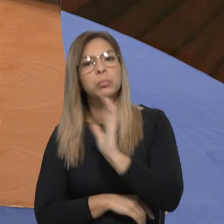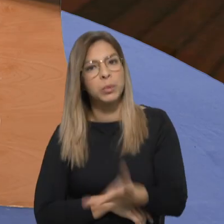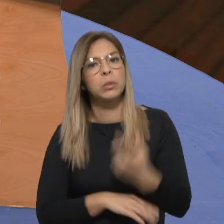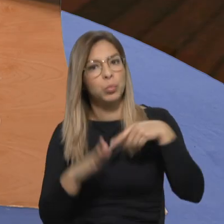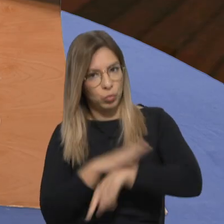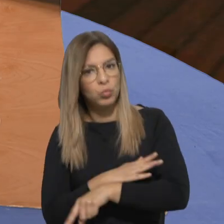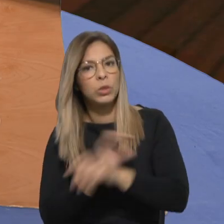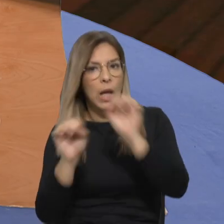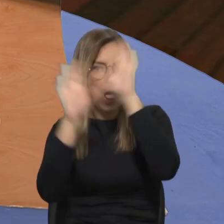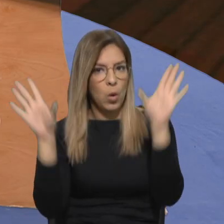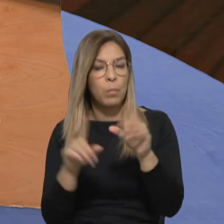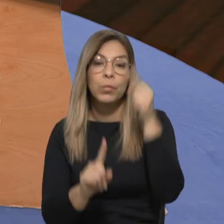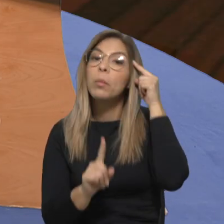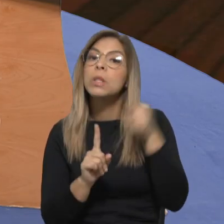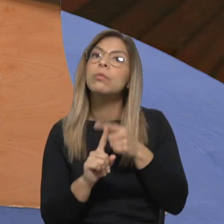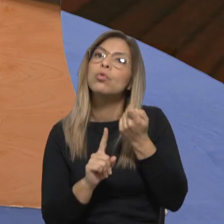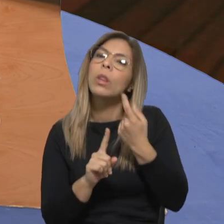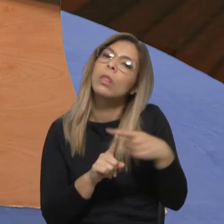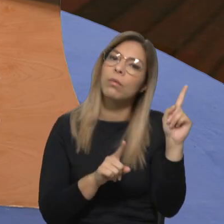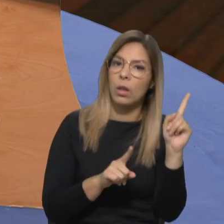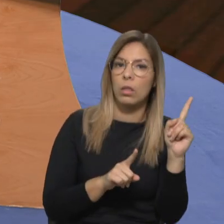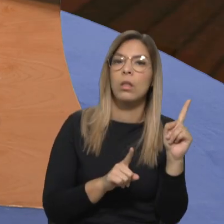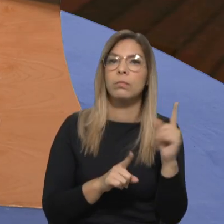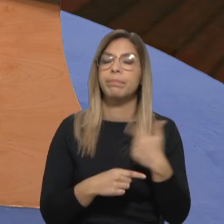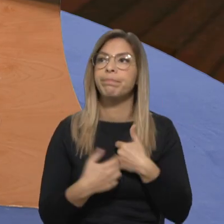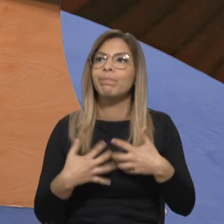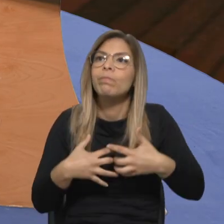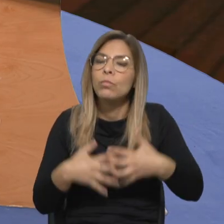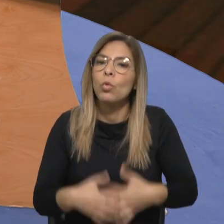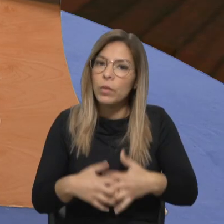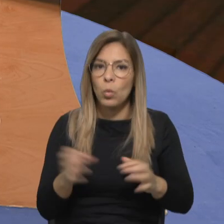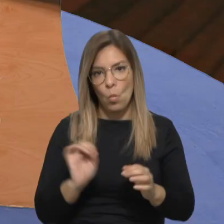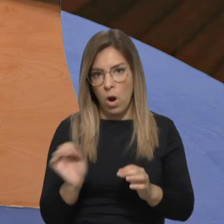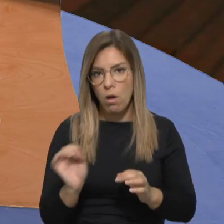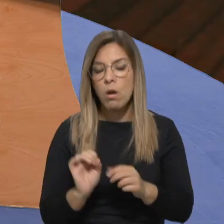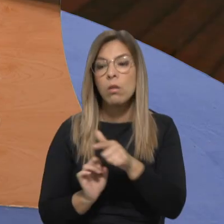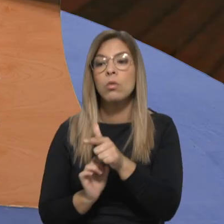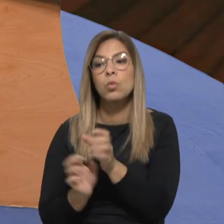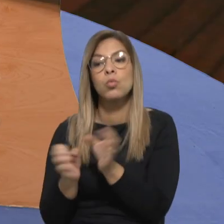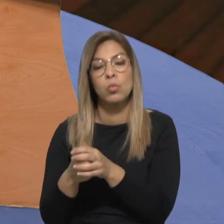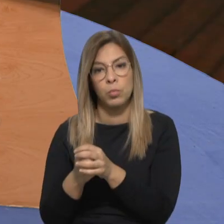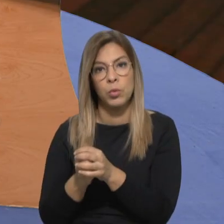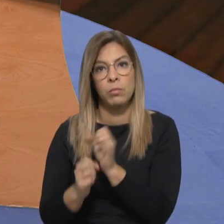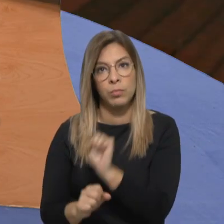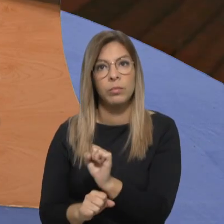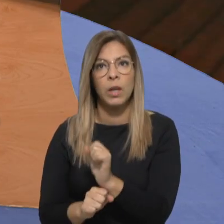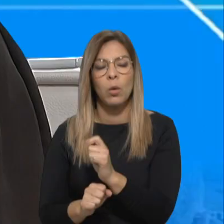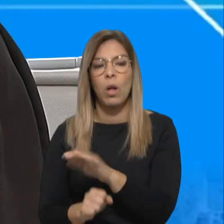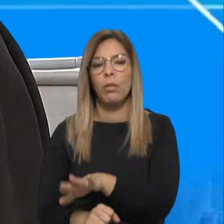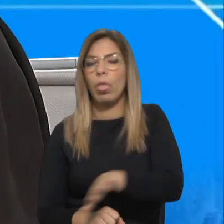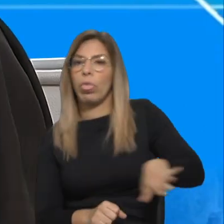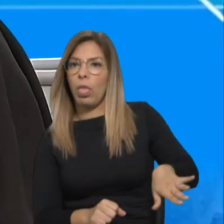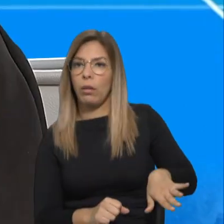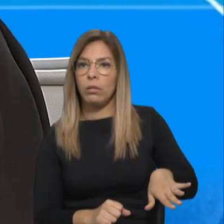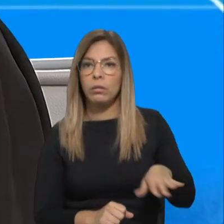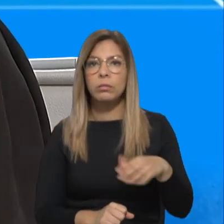objetivos também são diferentes e nós queremos mesmo garantir que não há dúvidas para que o segundo grupo de trabalho não ponha de lado, passa um bocadinho a expressão, mas vamos imaginar,